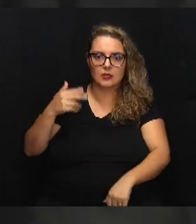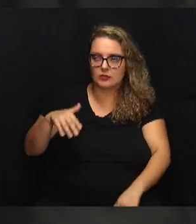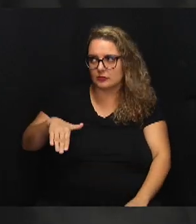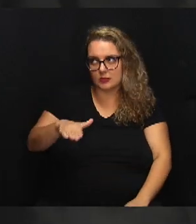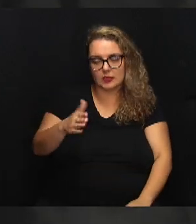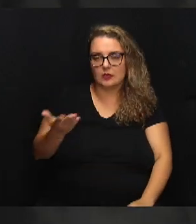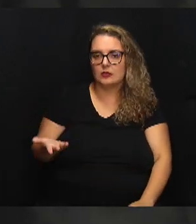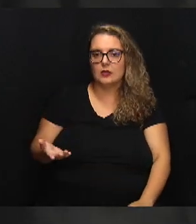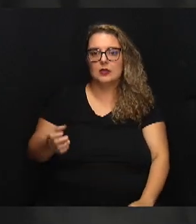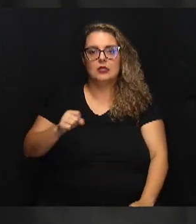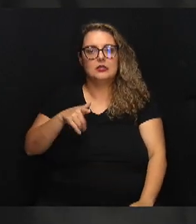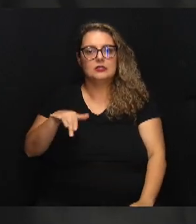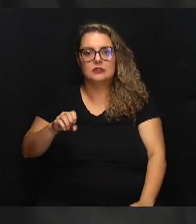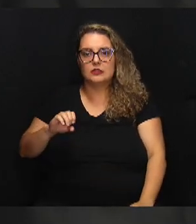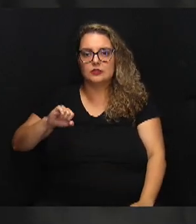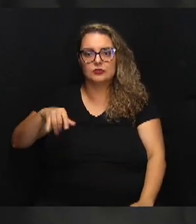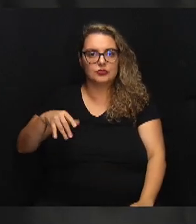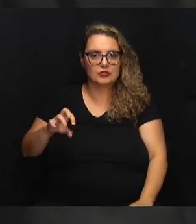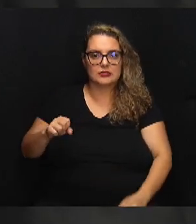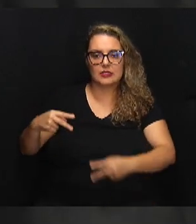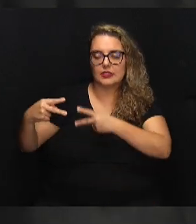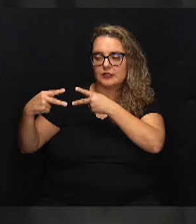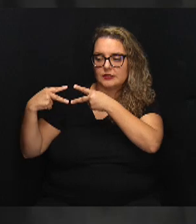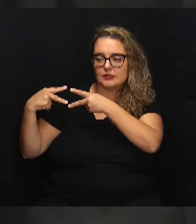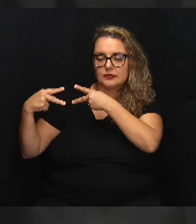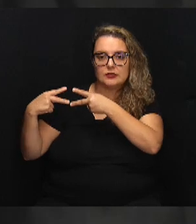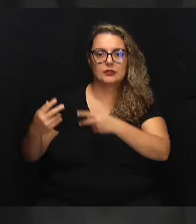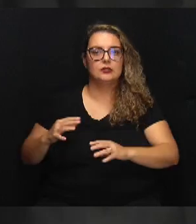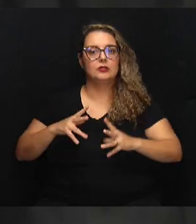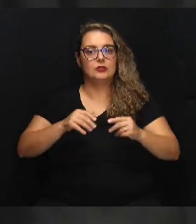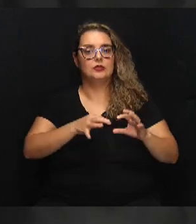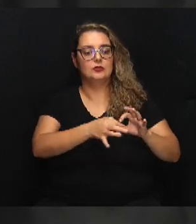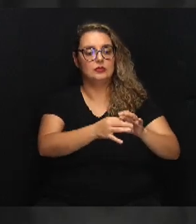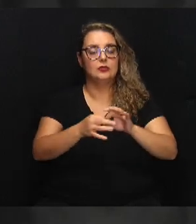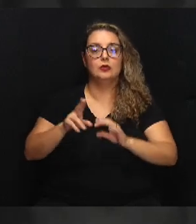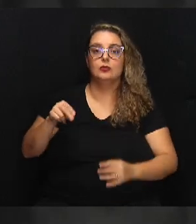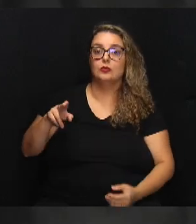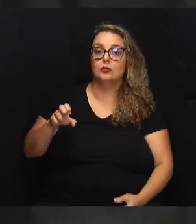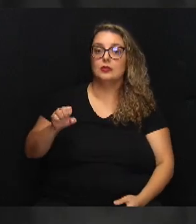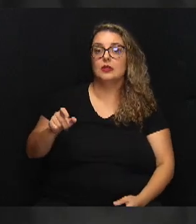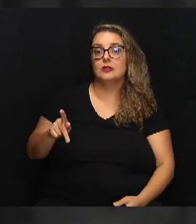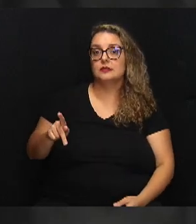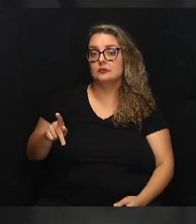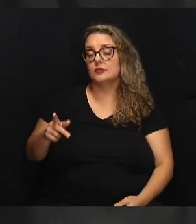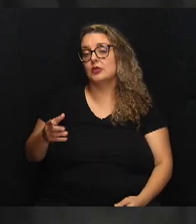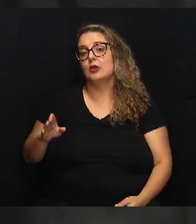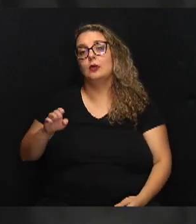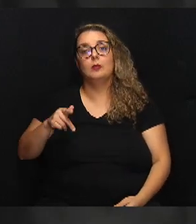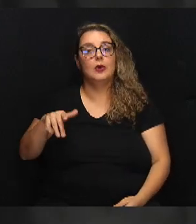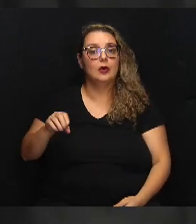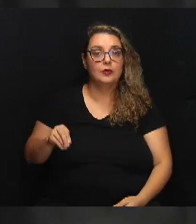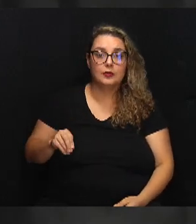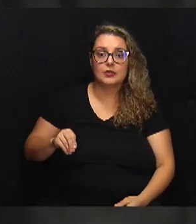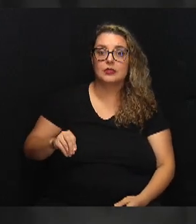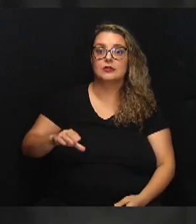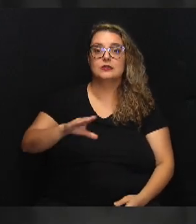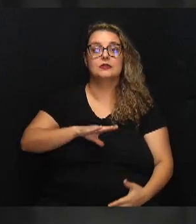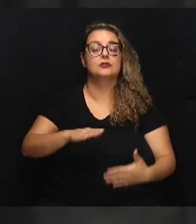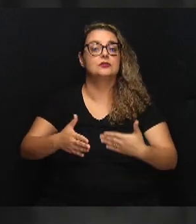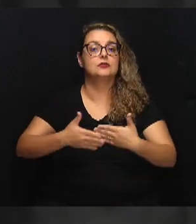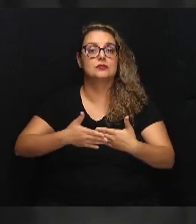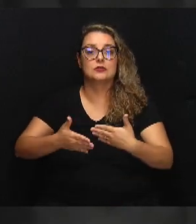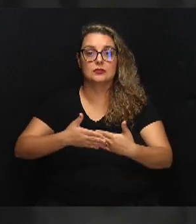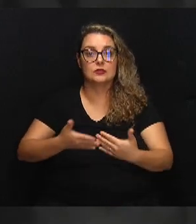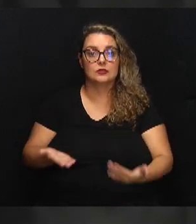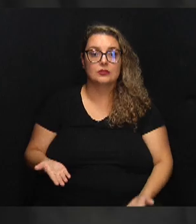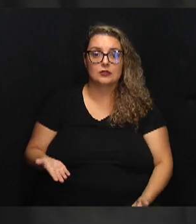São José dos Campos, Guaratinguetá, todo o circuito da Unesp, né, Bauru, São José do Rio Preto. A gente tem